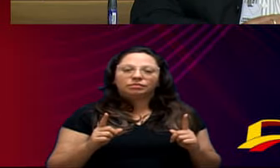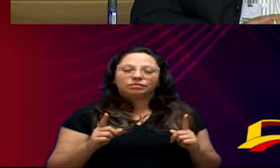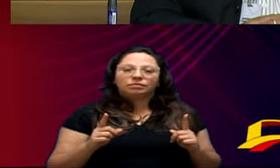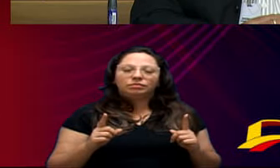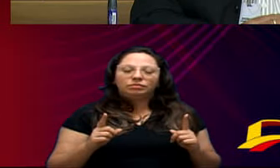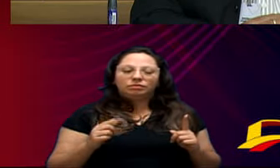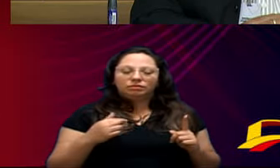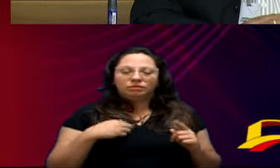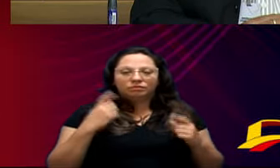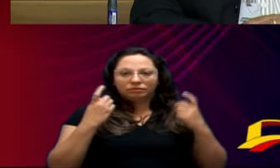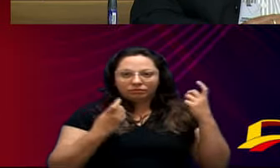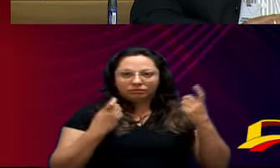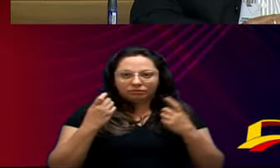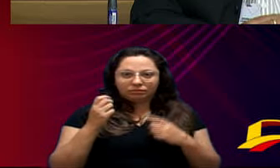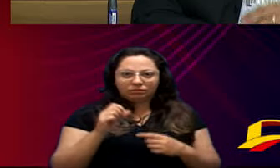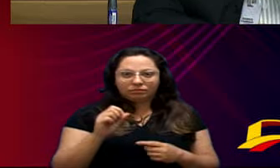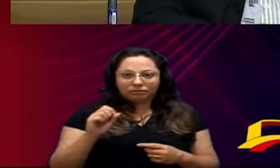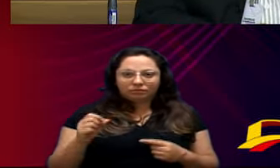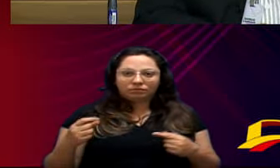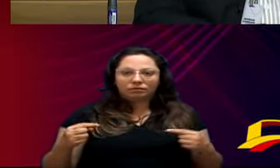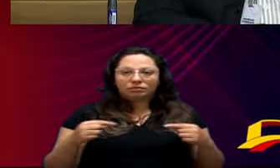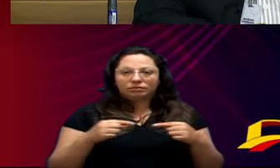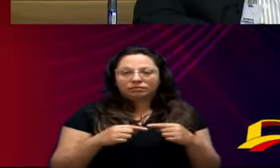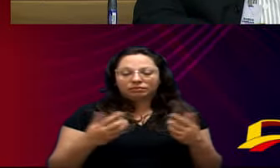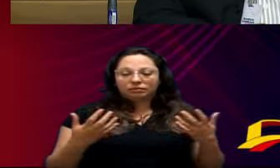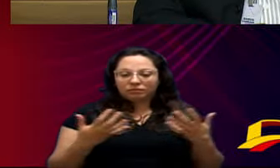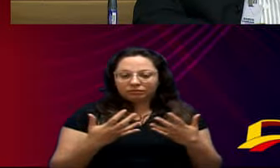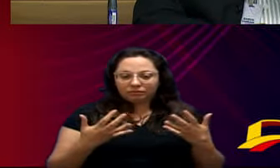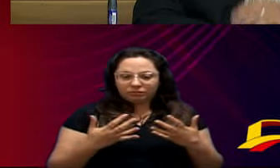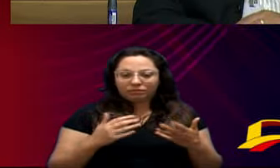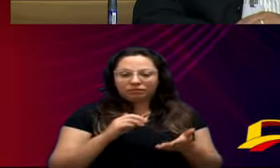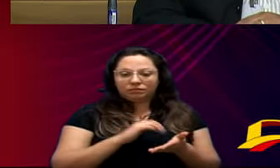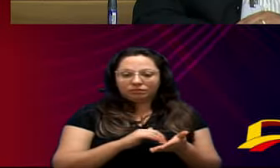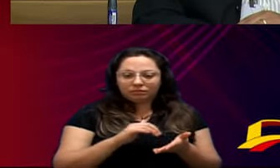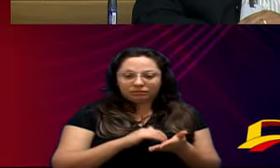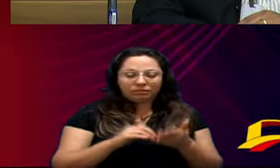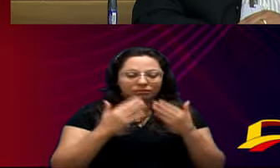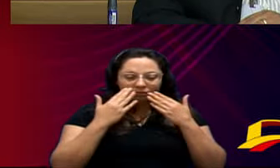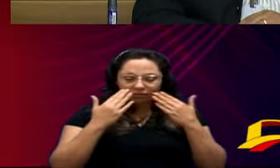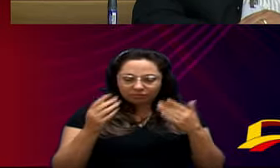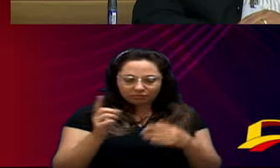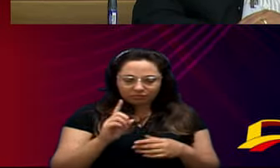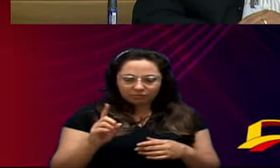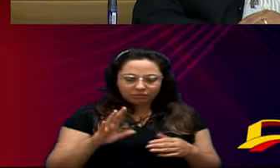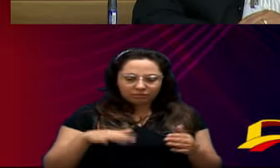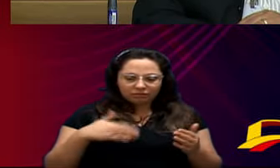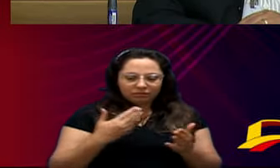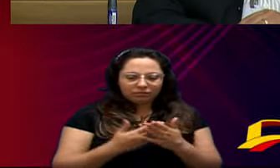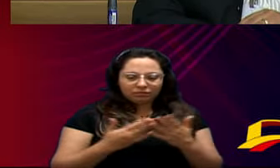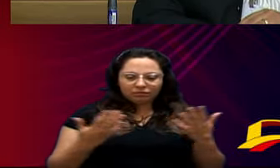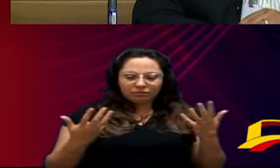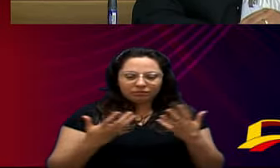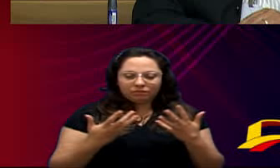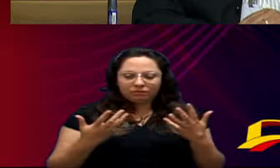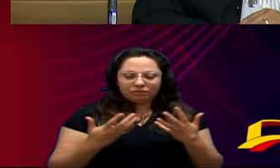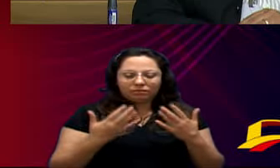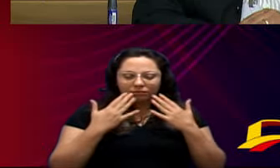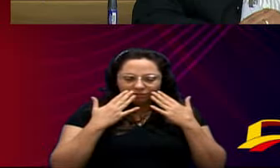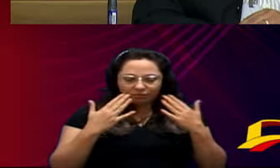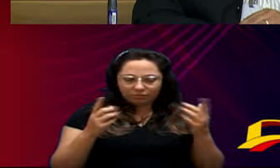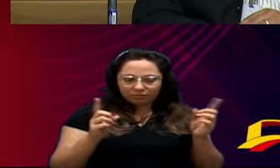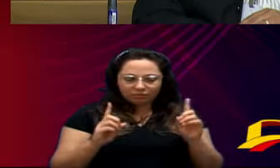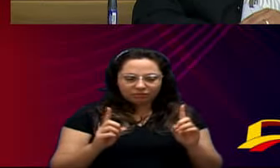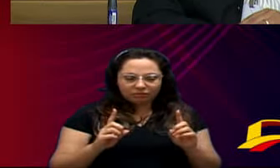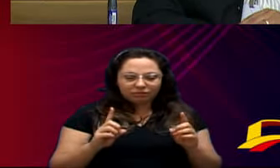Acho que a preocupação é nesse sentido que hoje a secretaria não nos apresentou até agora né Eh assim a